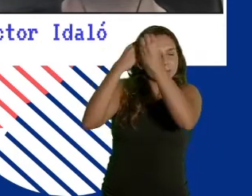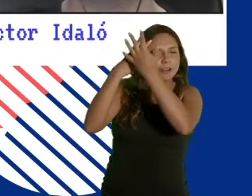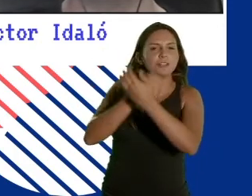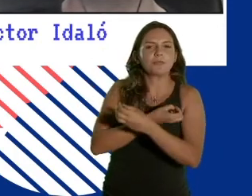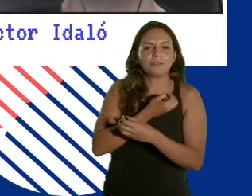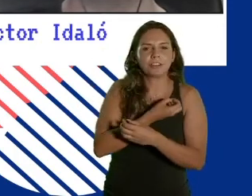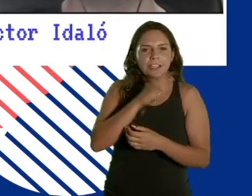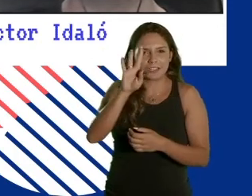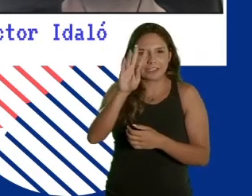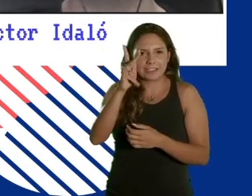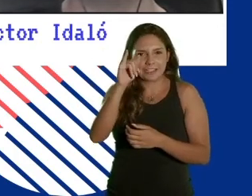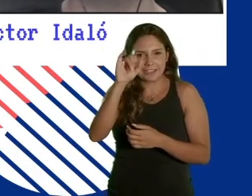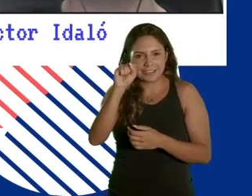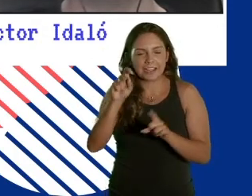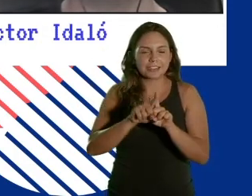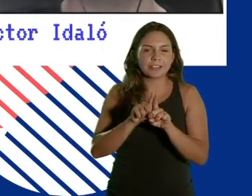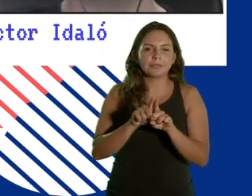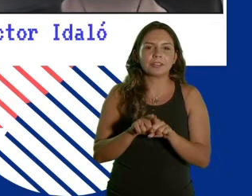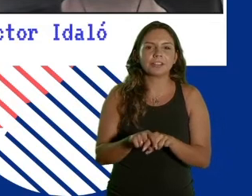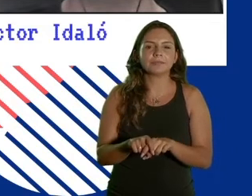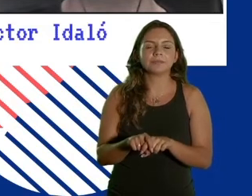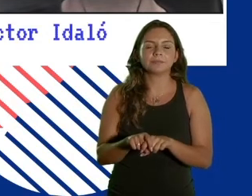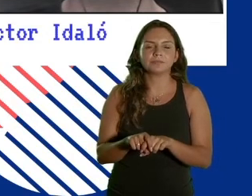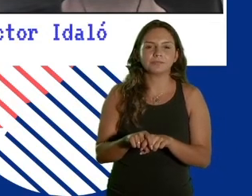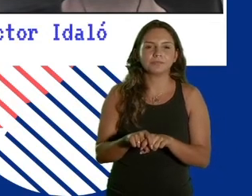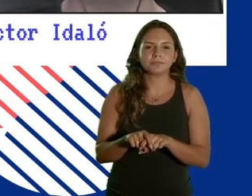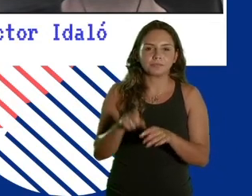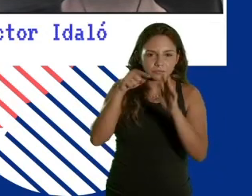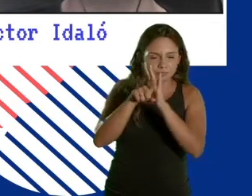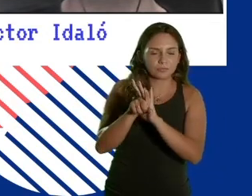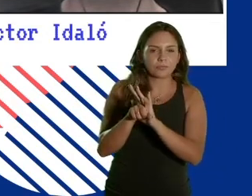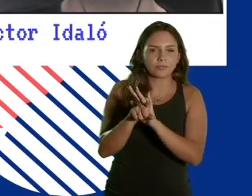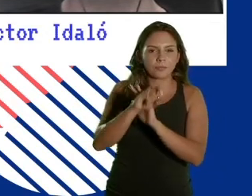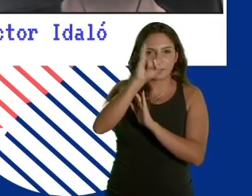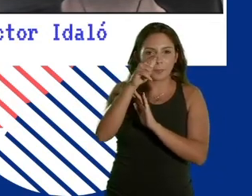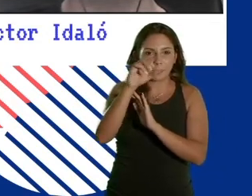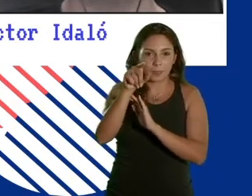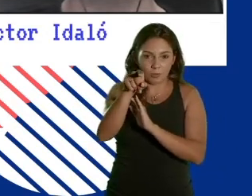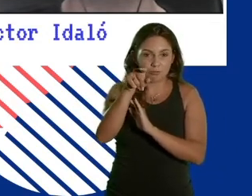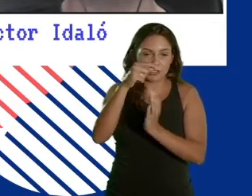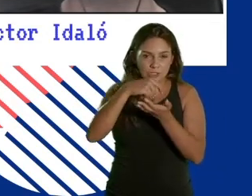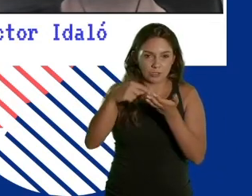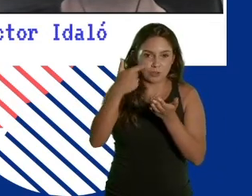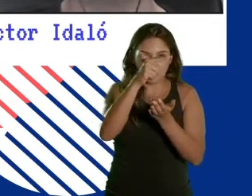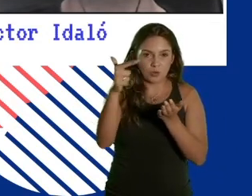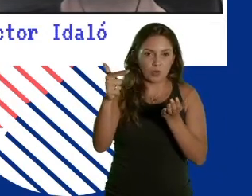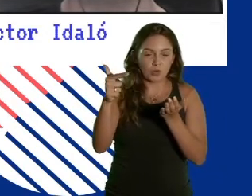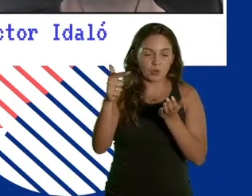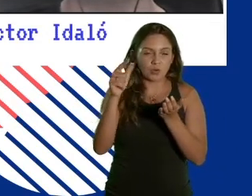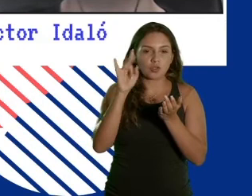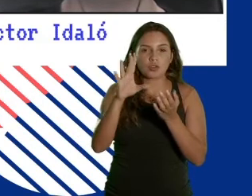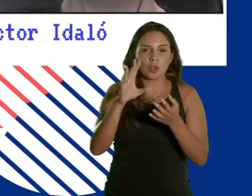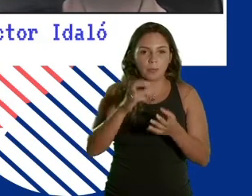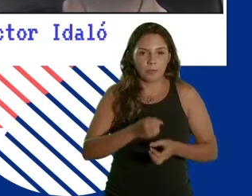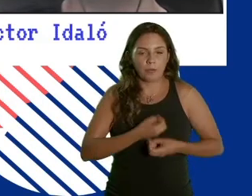Thaís Fonseca também figura muito presente aqui conosco. Pergunta, João Vitor, você escreve outros gêneros ou